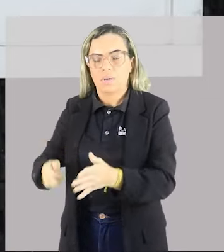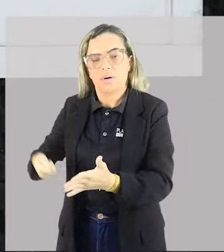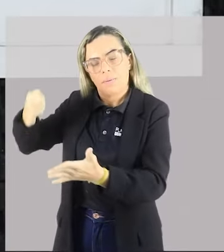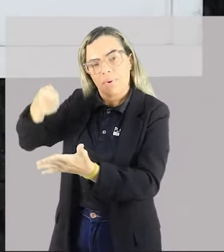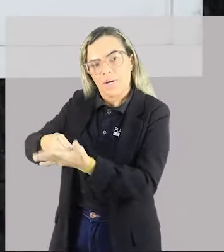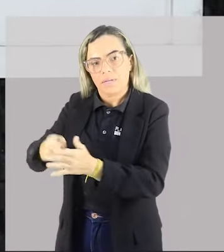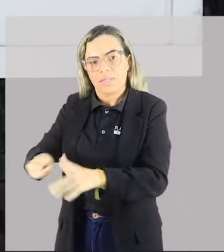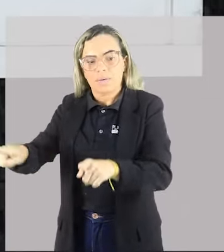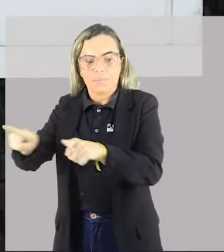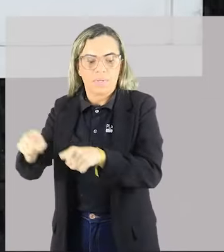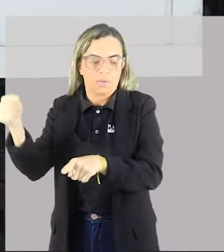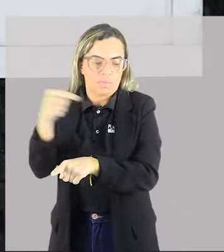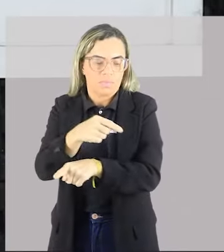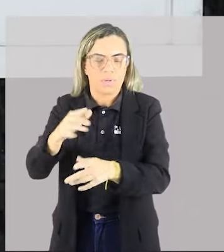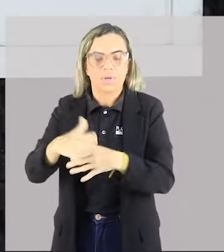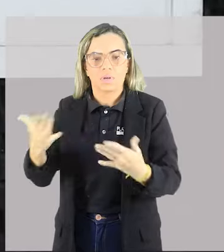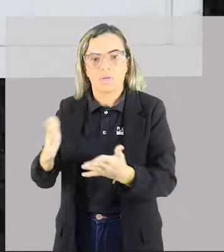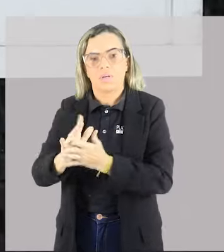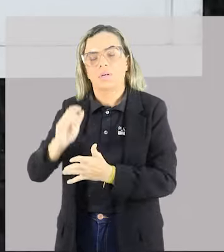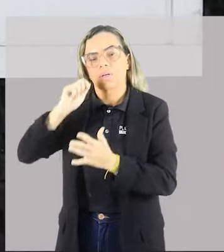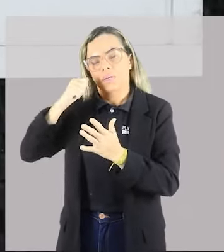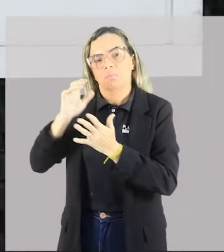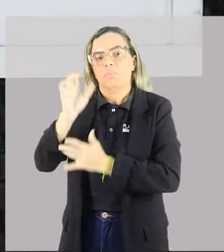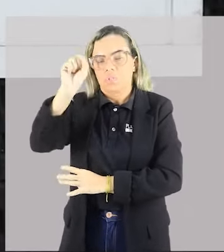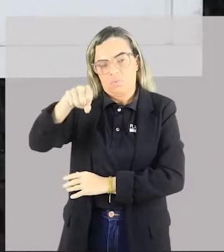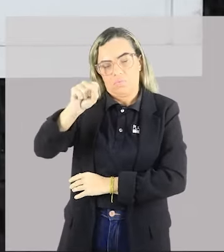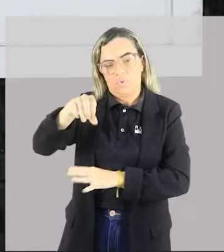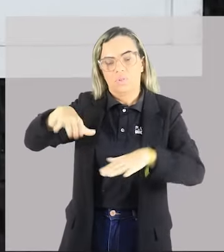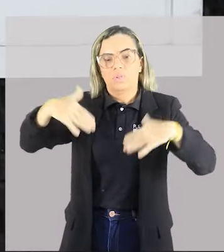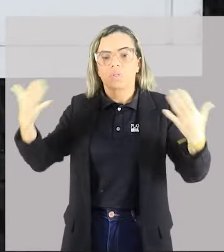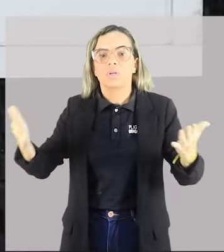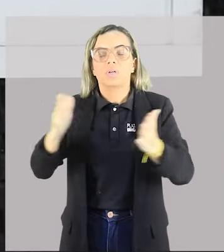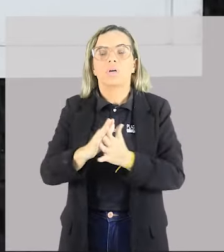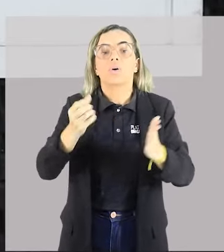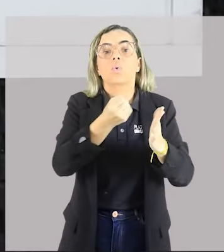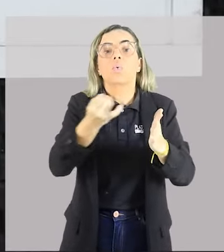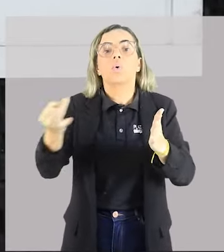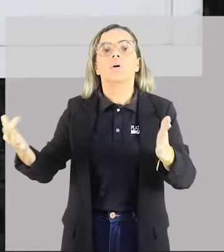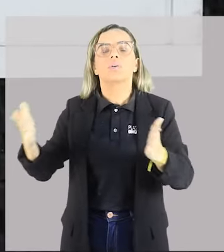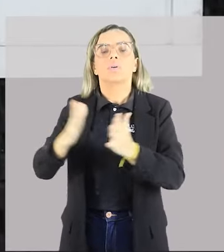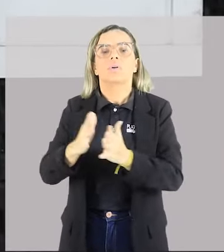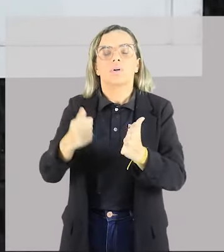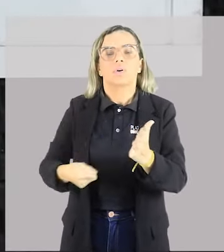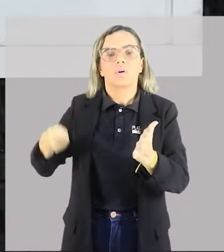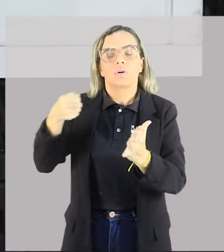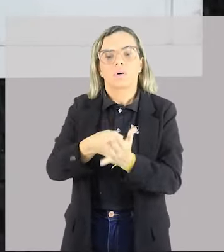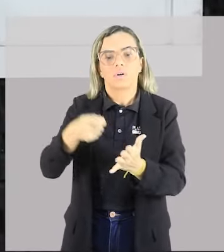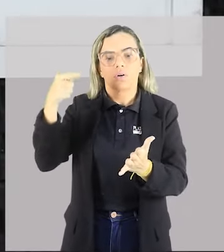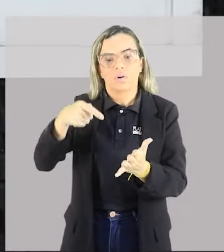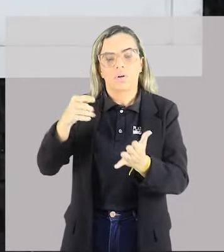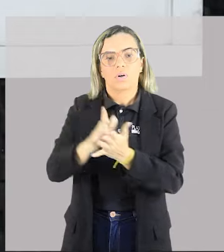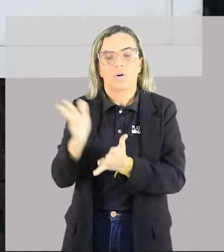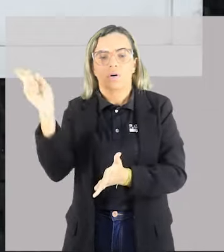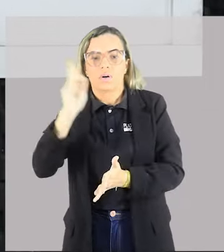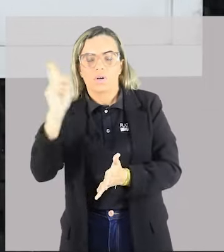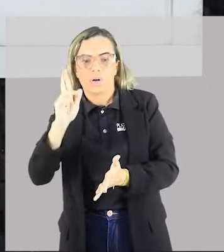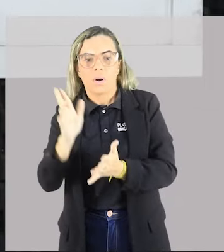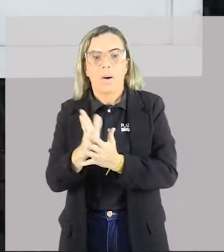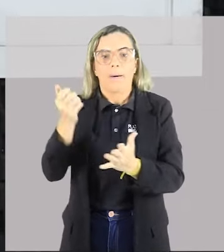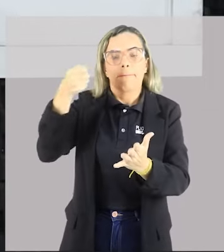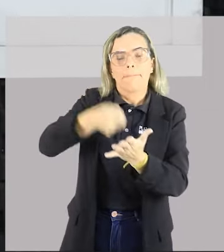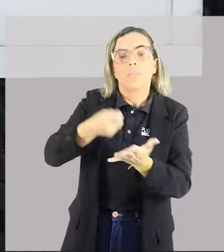por esses pães Sim professor vou pagar pelos pães e quanto é que você vai pagar o valor que você vai